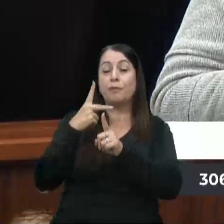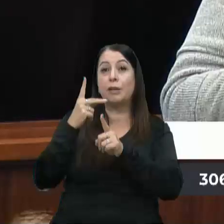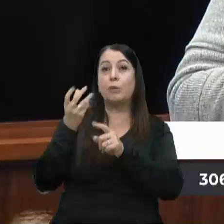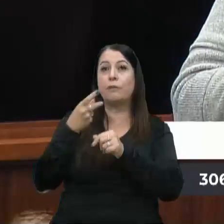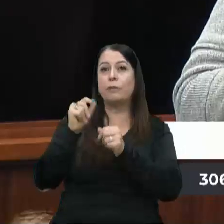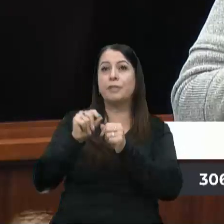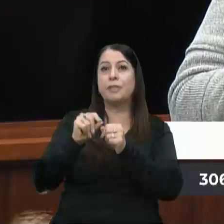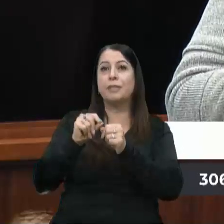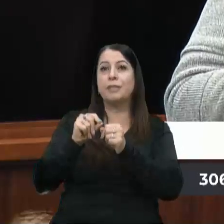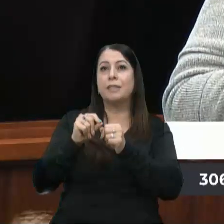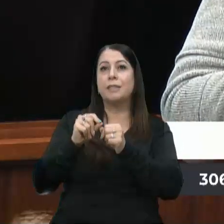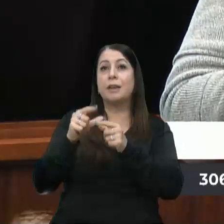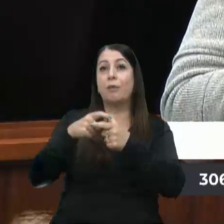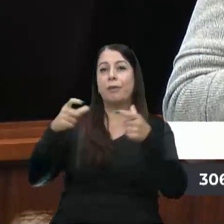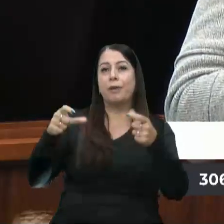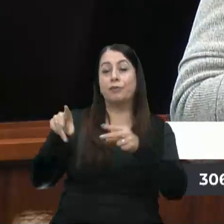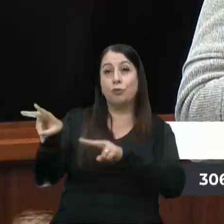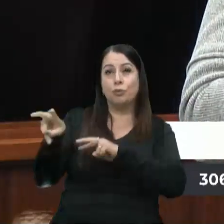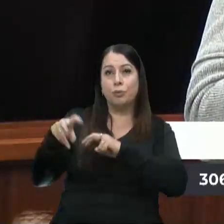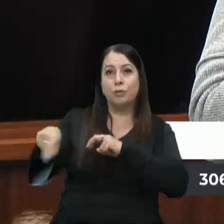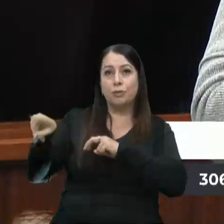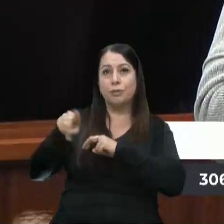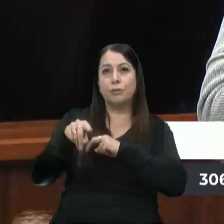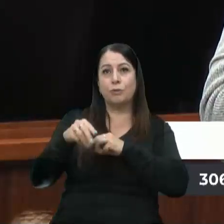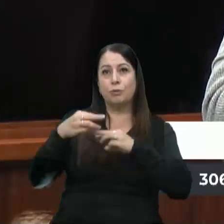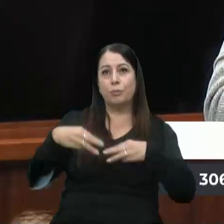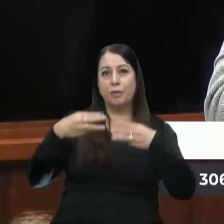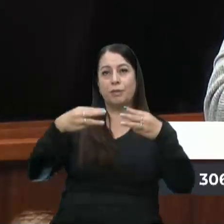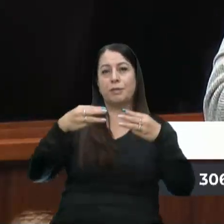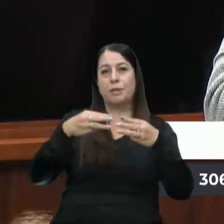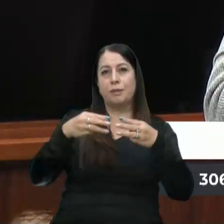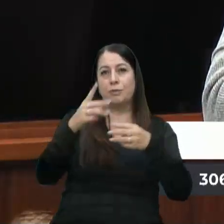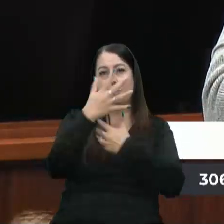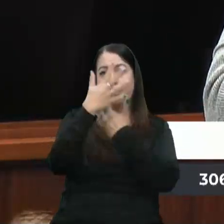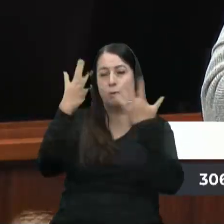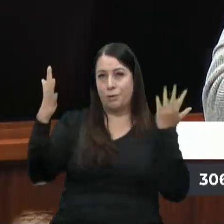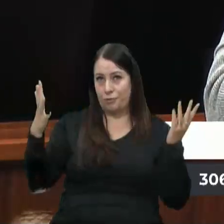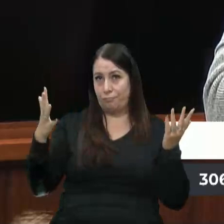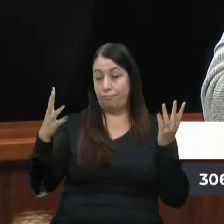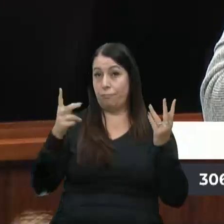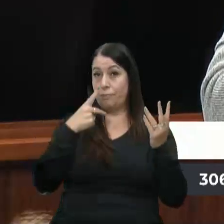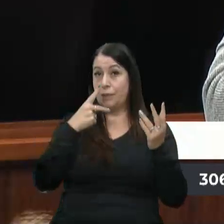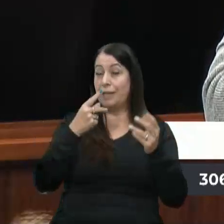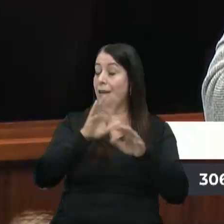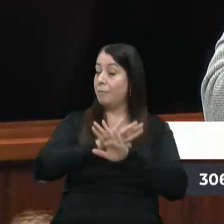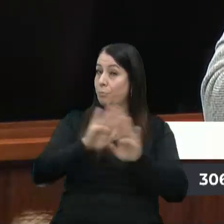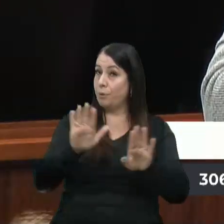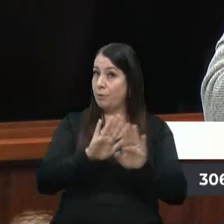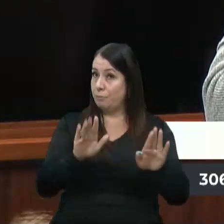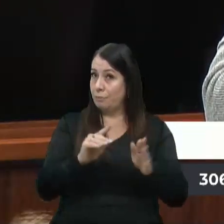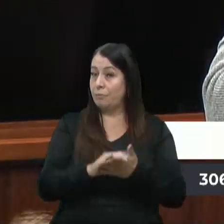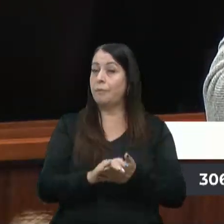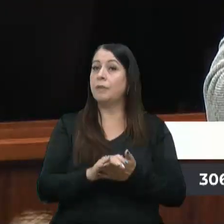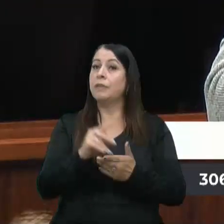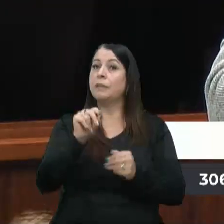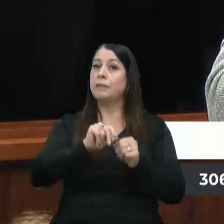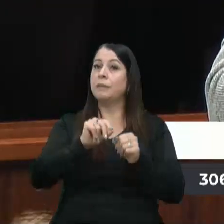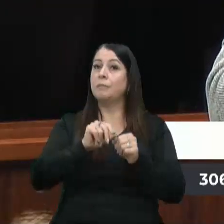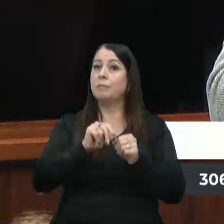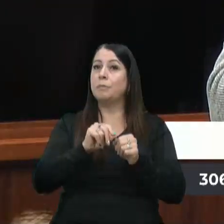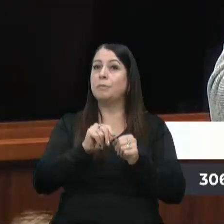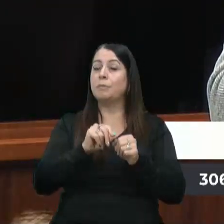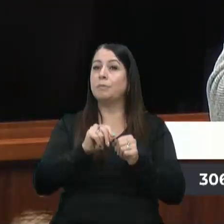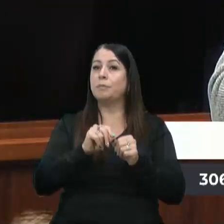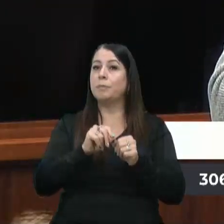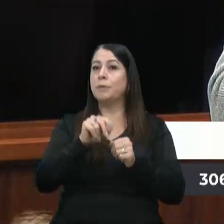querem fazer os grandes ruralistas com o nosso ministério do meio ambiente é querem destruir tem agora uma